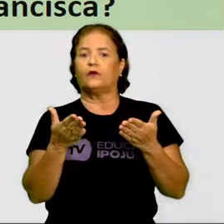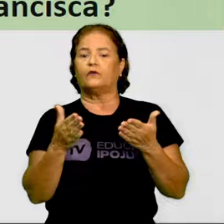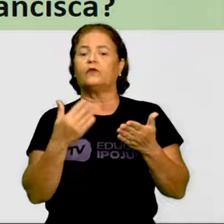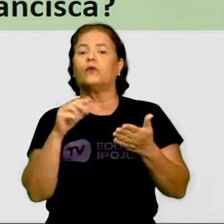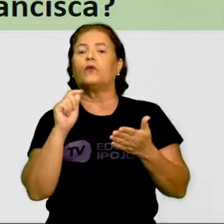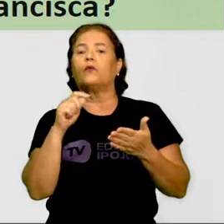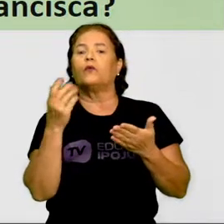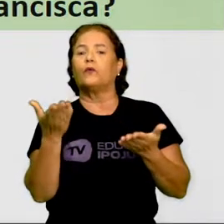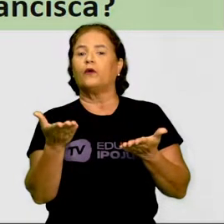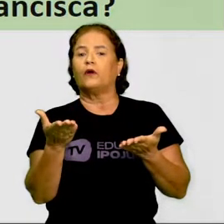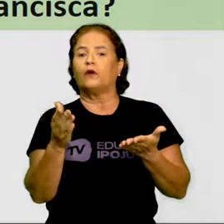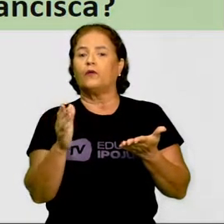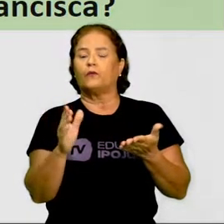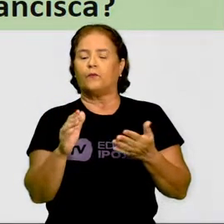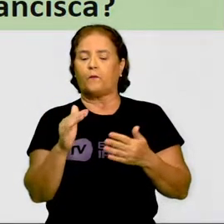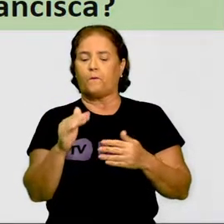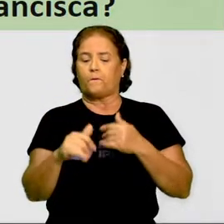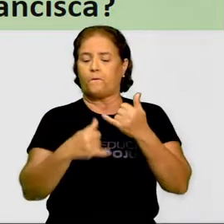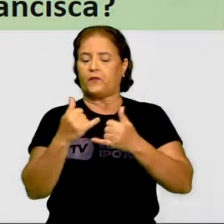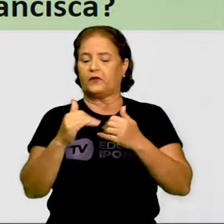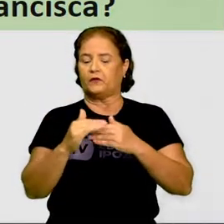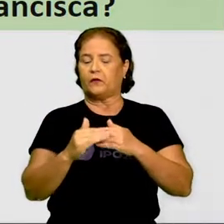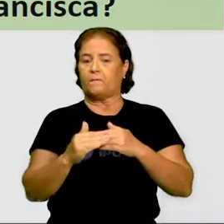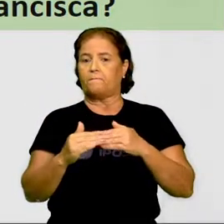Qual brinquedo é o maior?